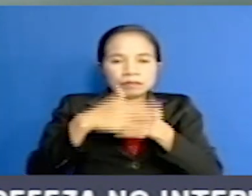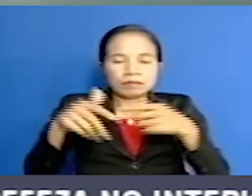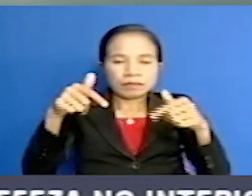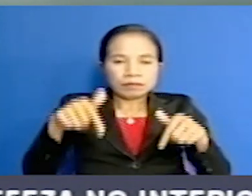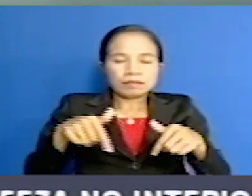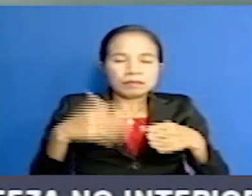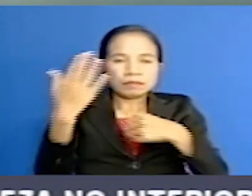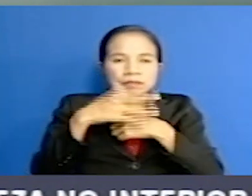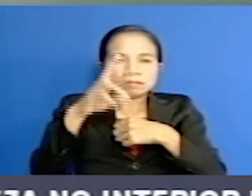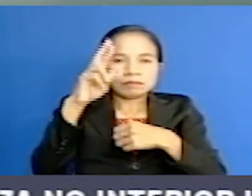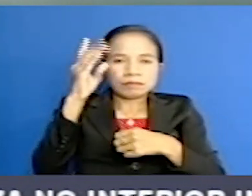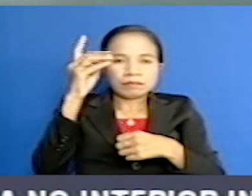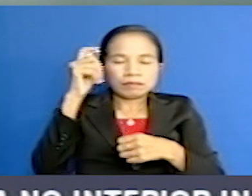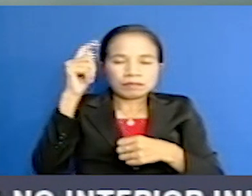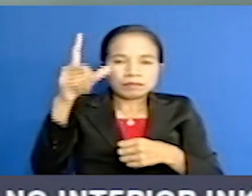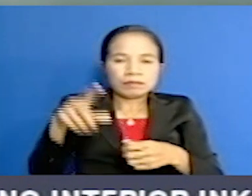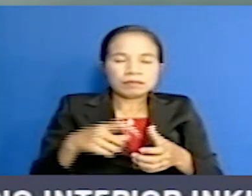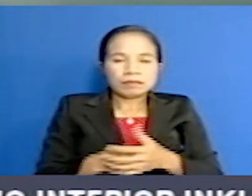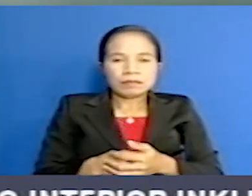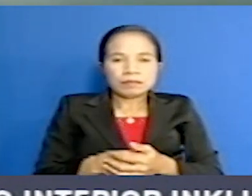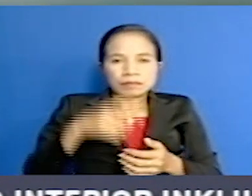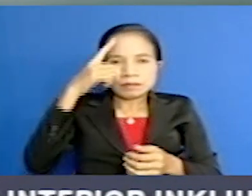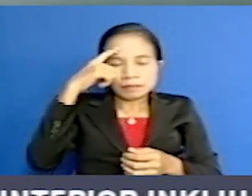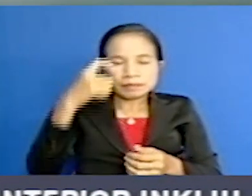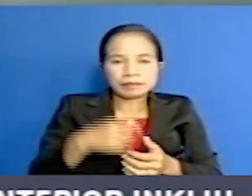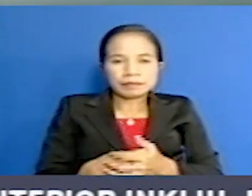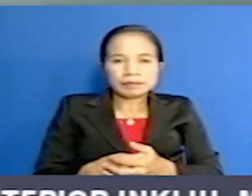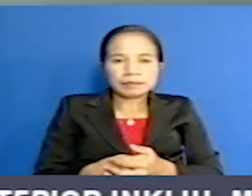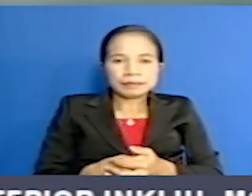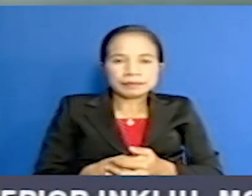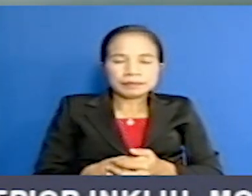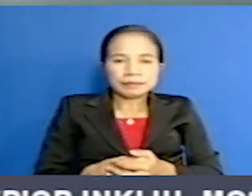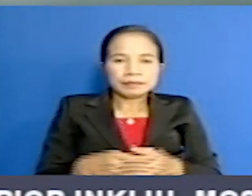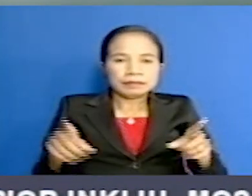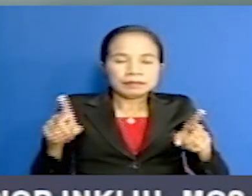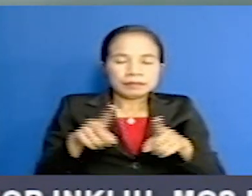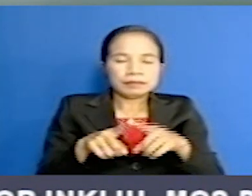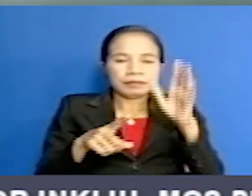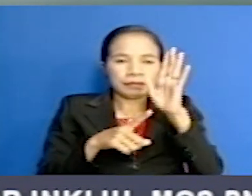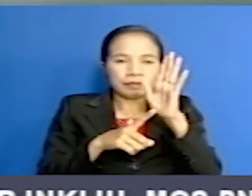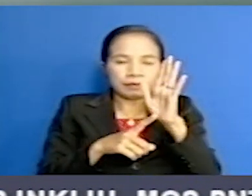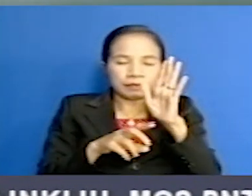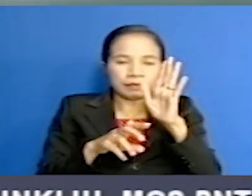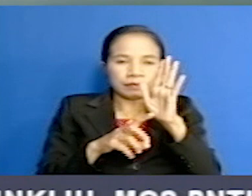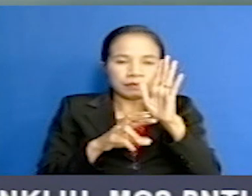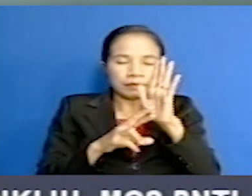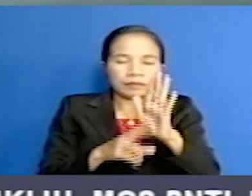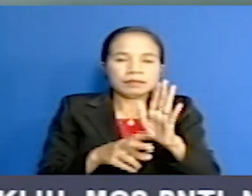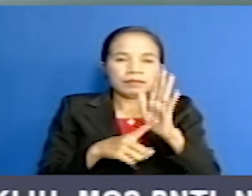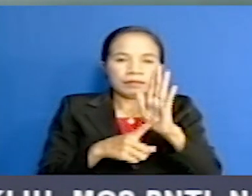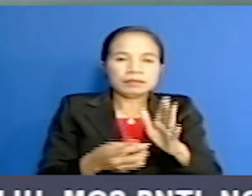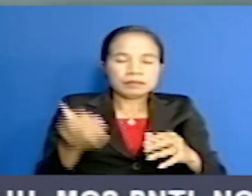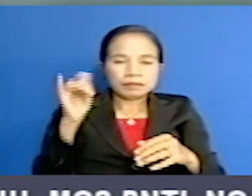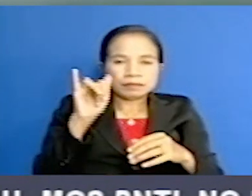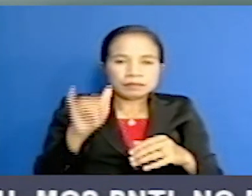nasang Republik Demokratik di Timur Leste tamba dene atu ita sensasi basira no apoio sira dignifica